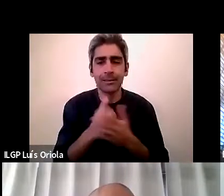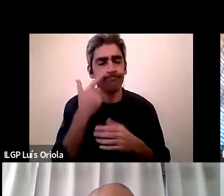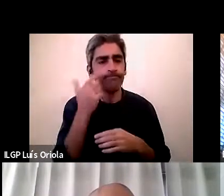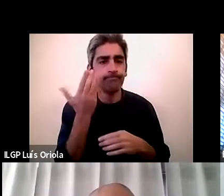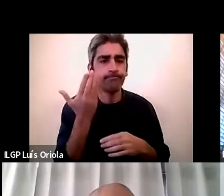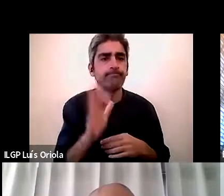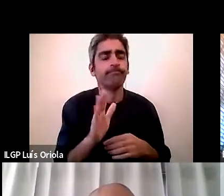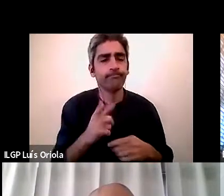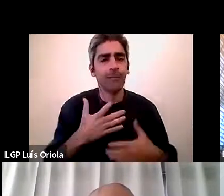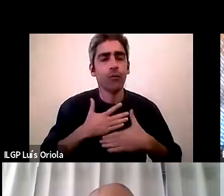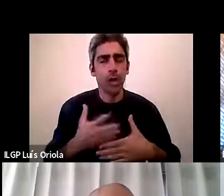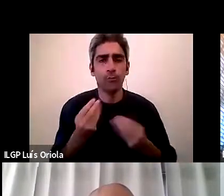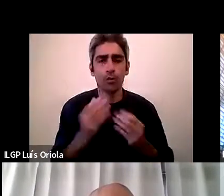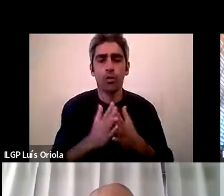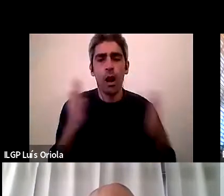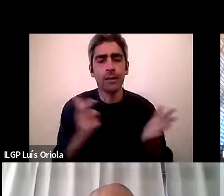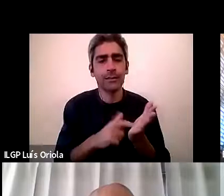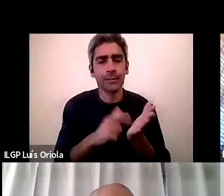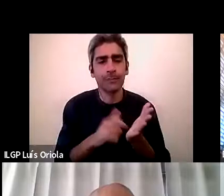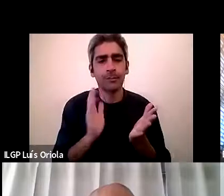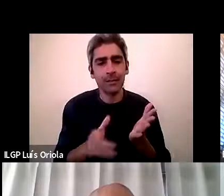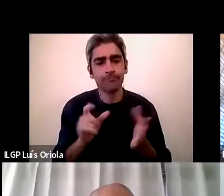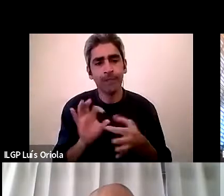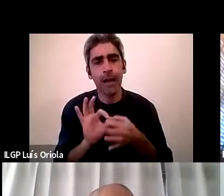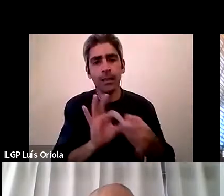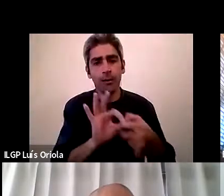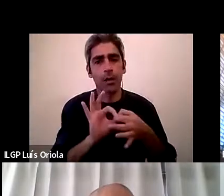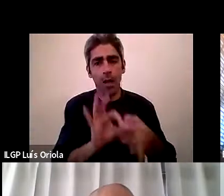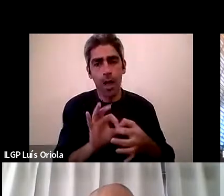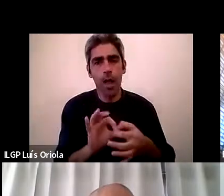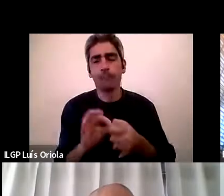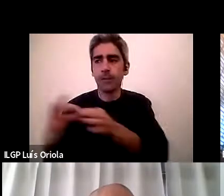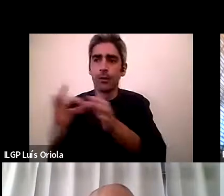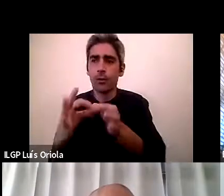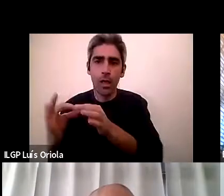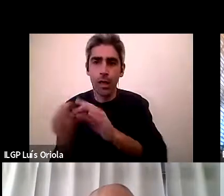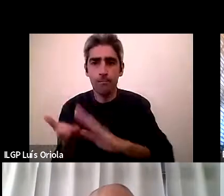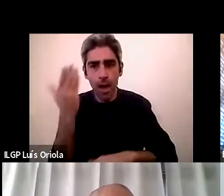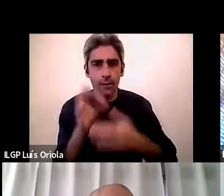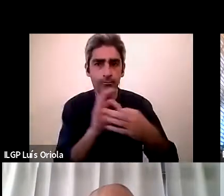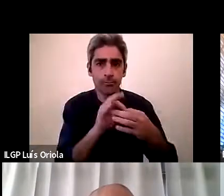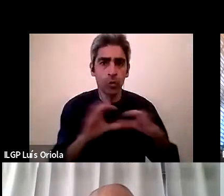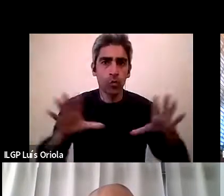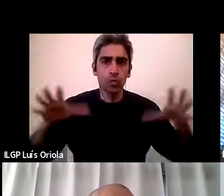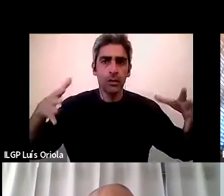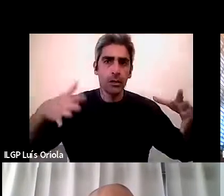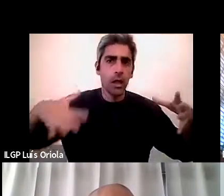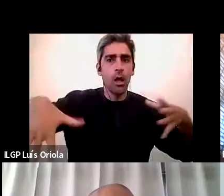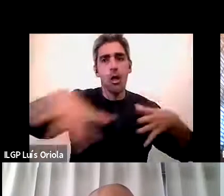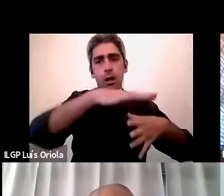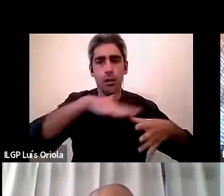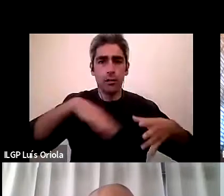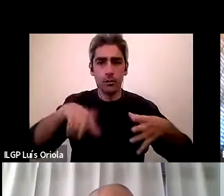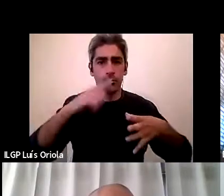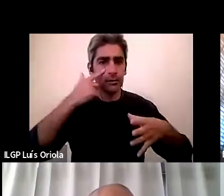grande vontade e uma grande necessidade de se articularem uns com os outros e de criar esta comunidade em volta